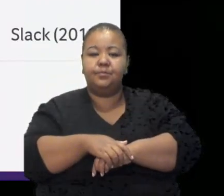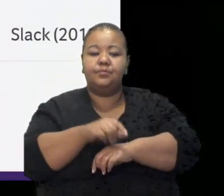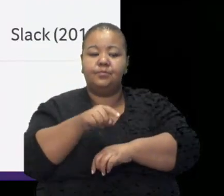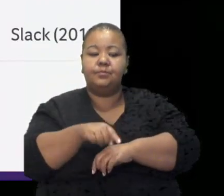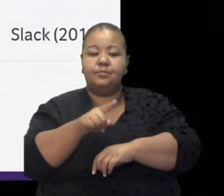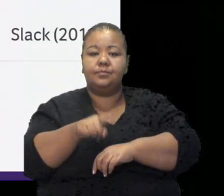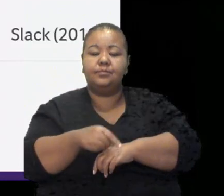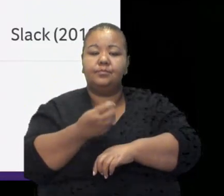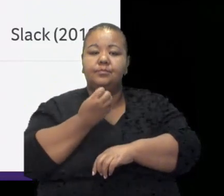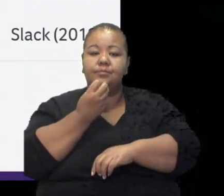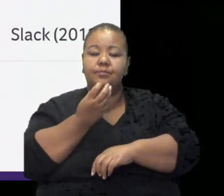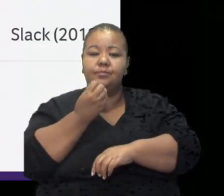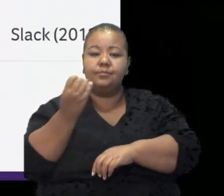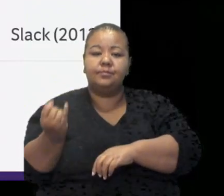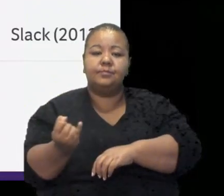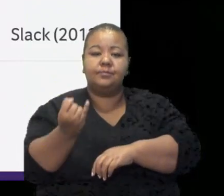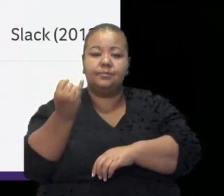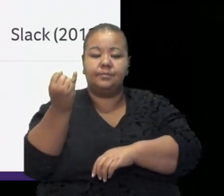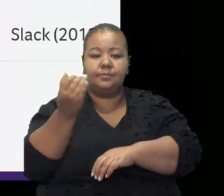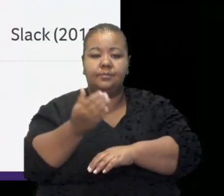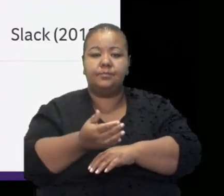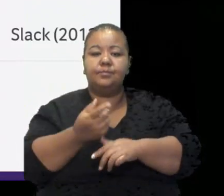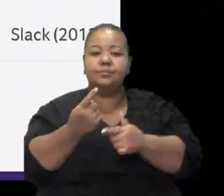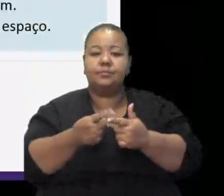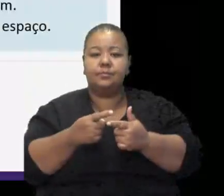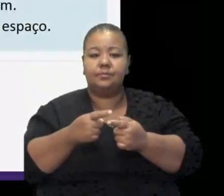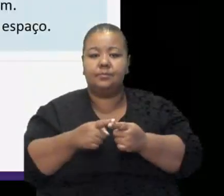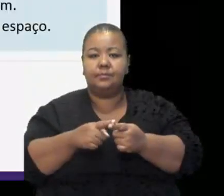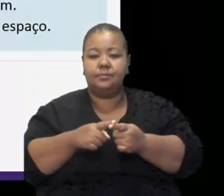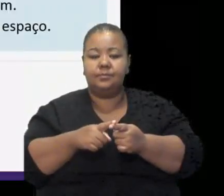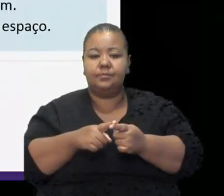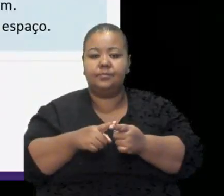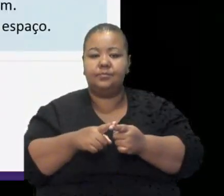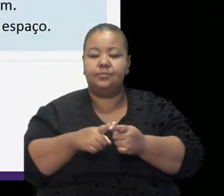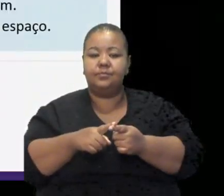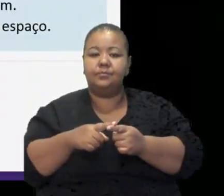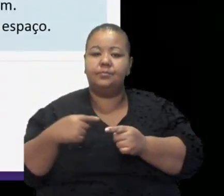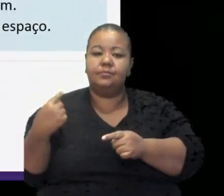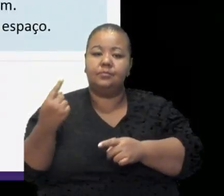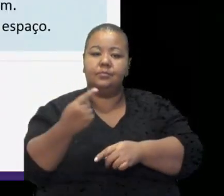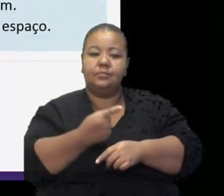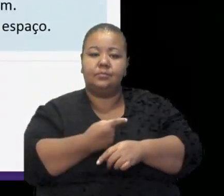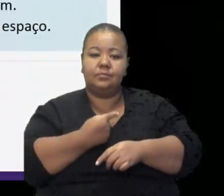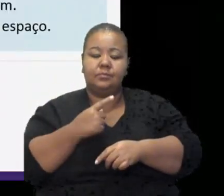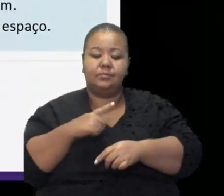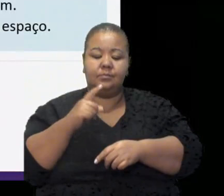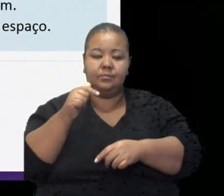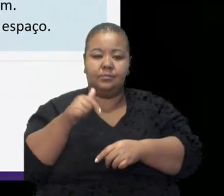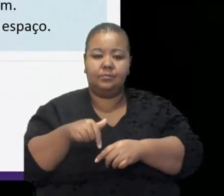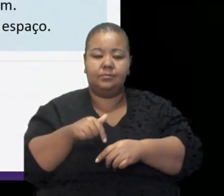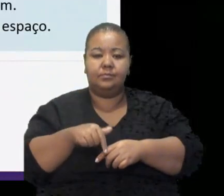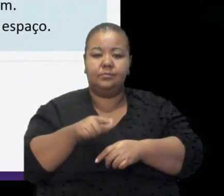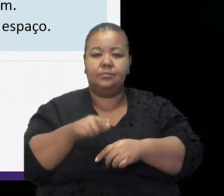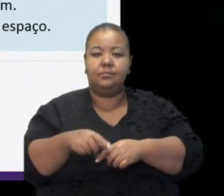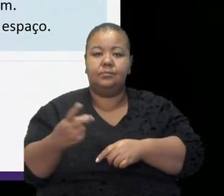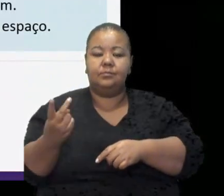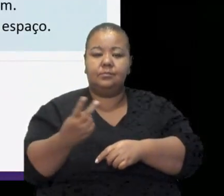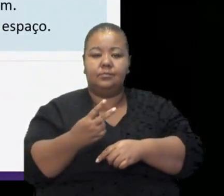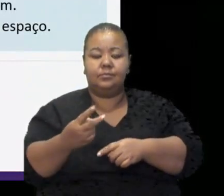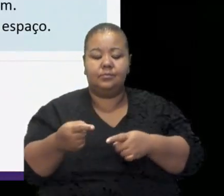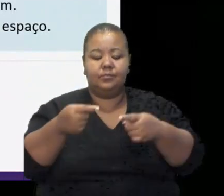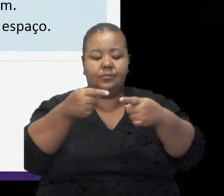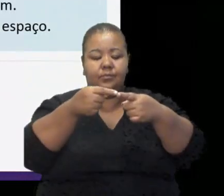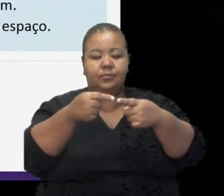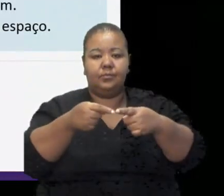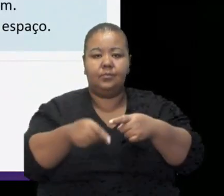Isso é muito interessante porque a gente tem aqui, né, dois elos